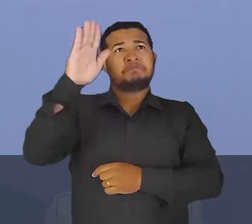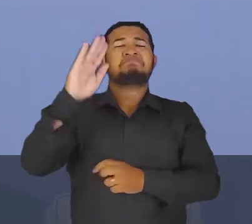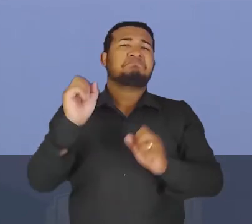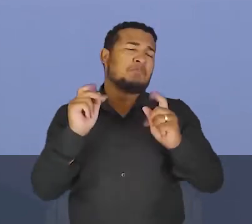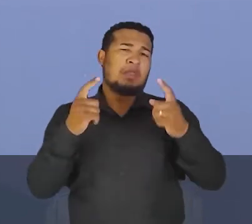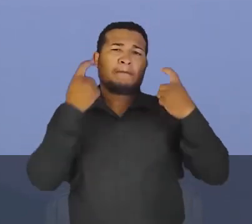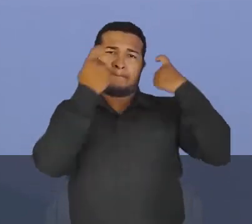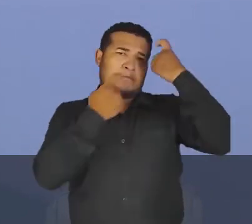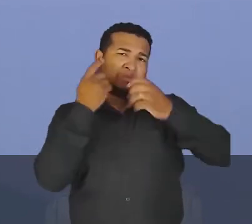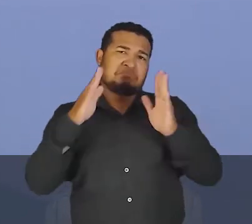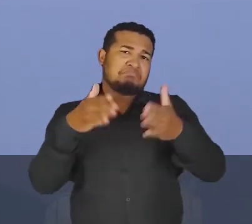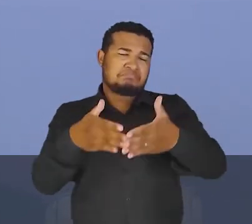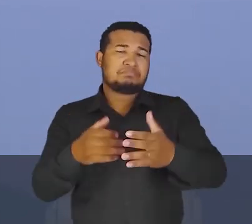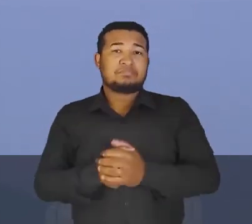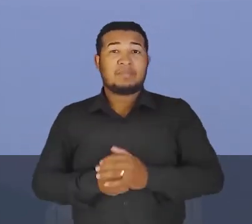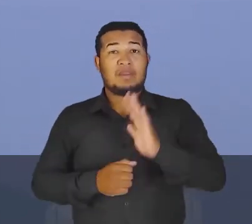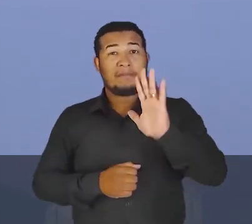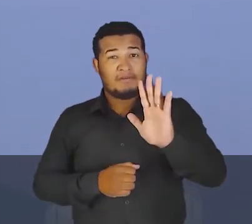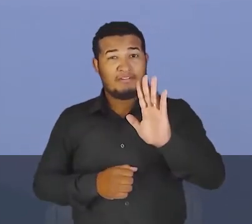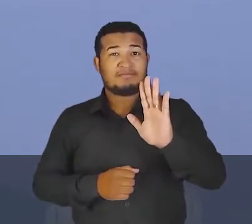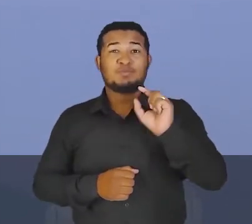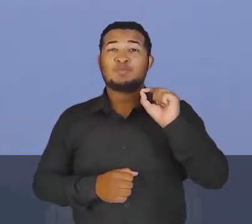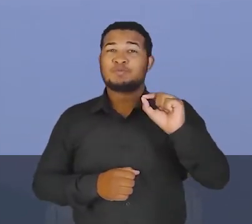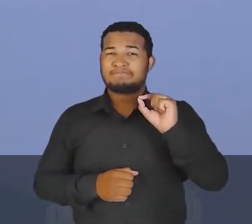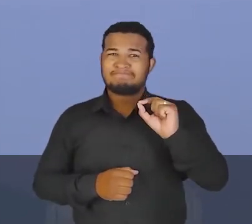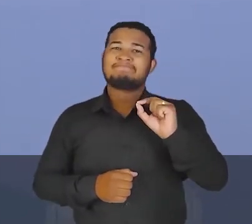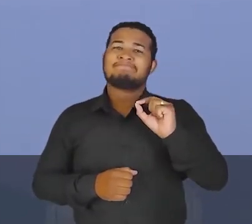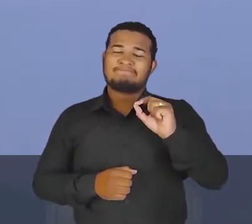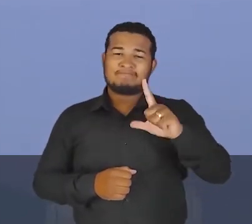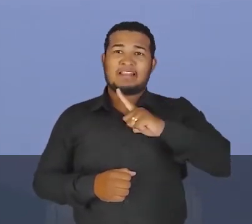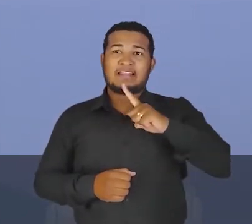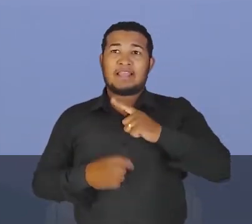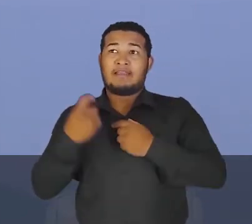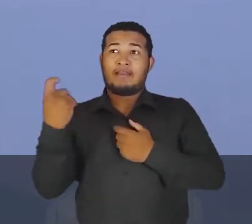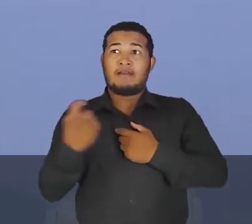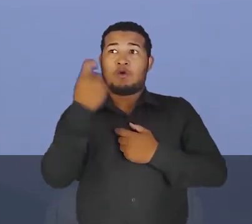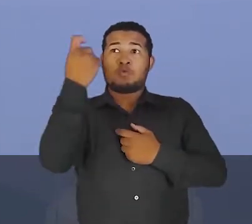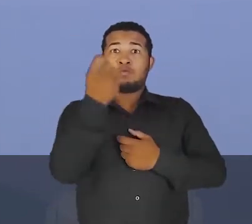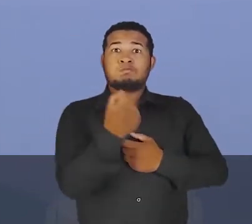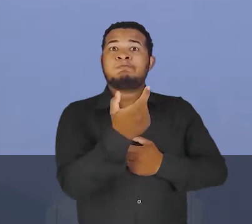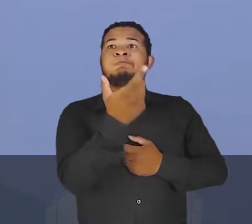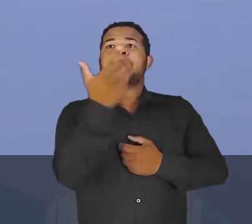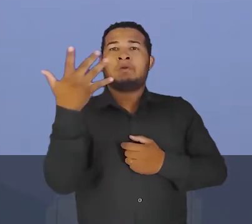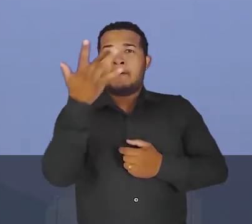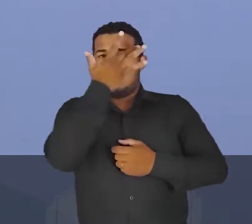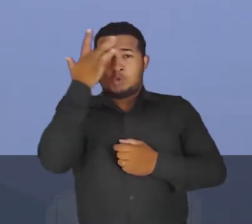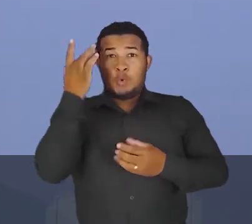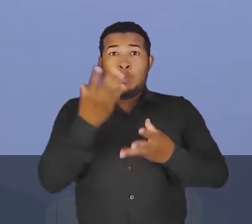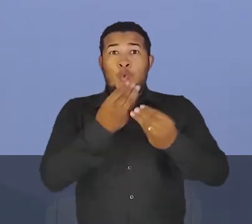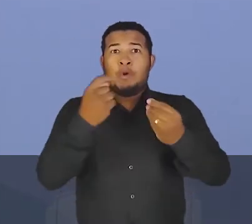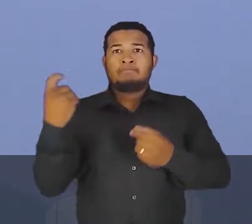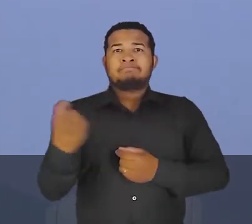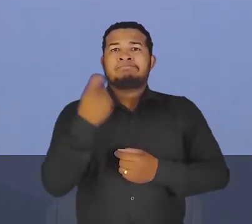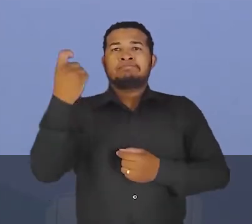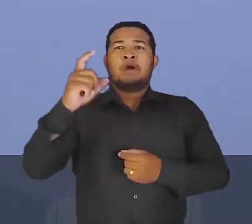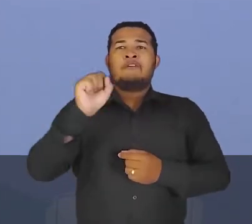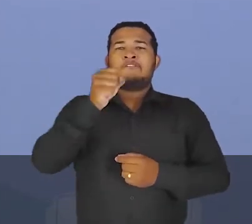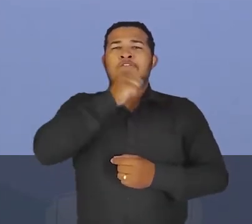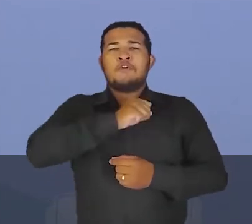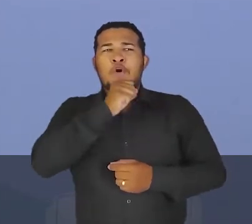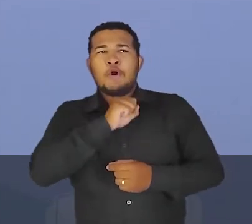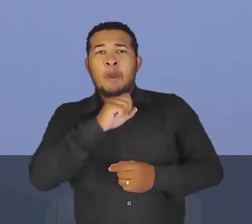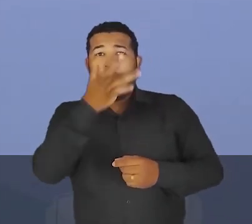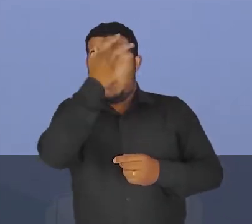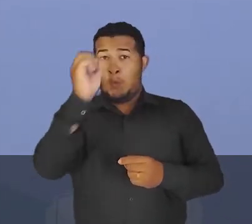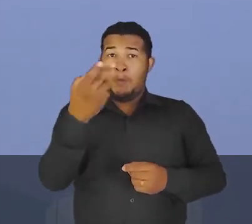questão. Só que o que acontece? A gente tem muitos adultos, muitas pessoas adultas, pessoas idosas, pessoas que